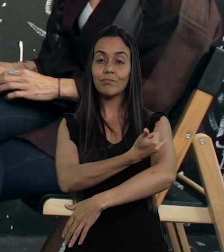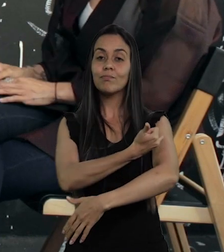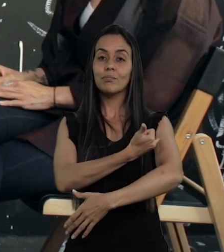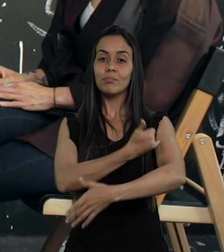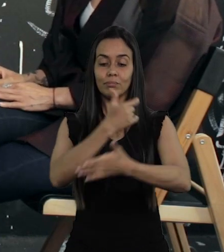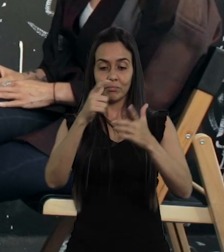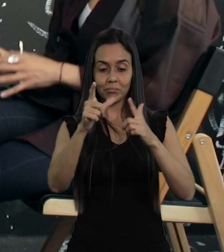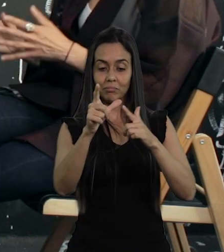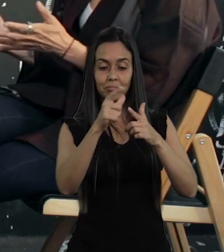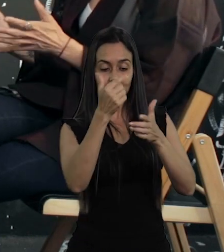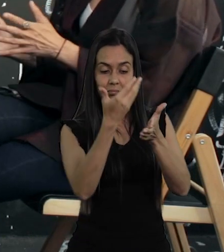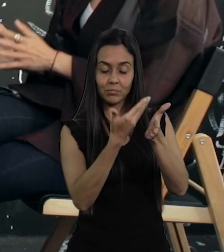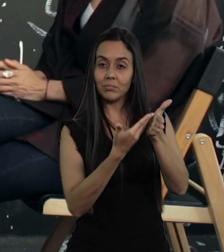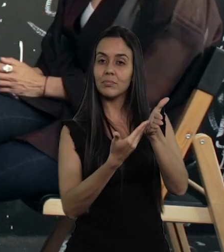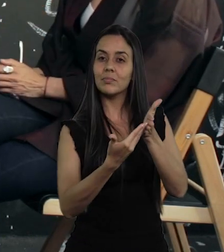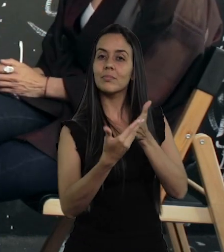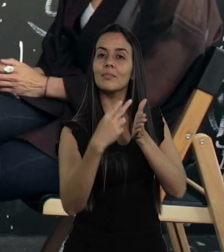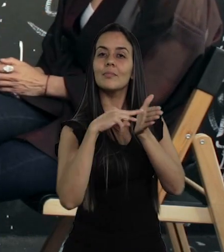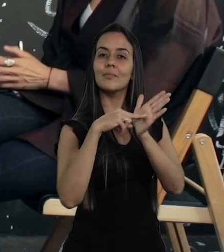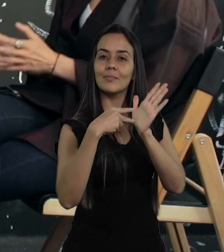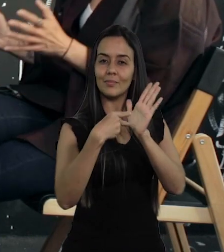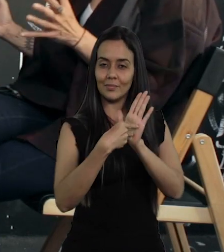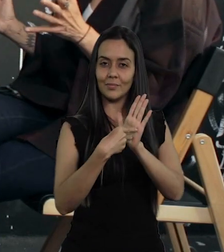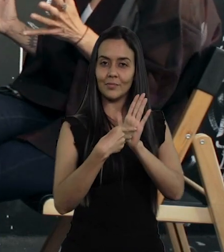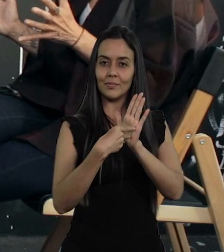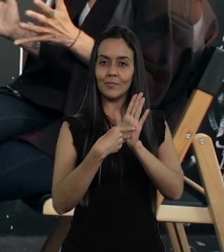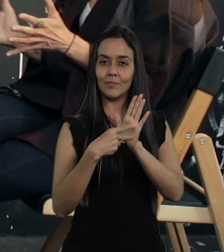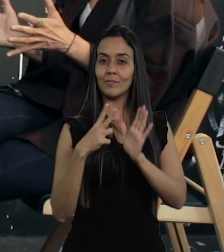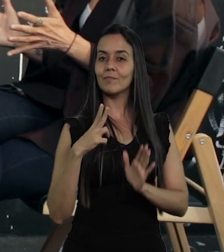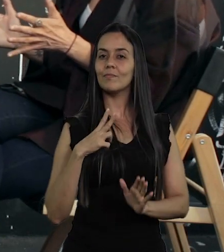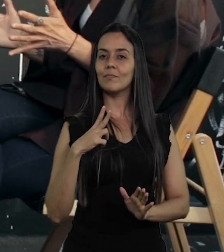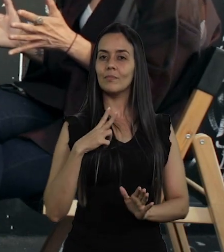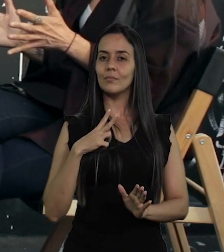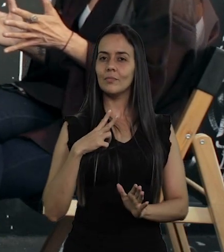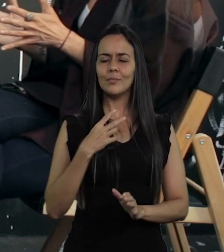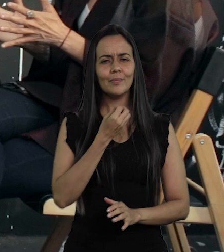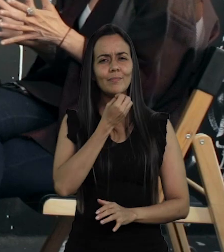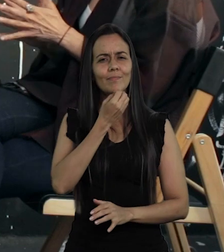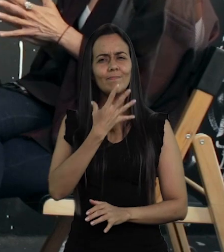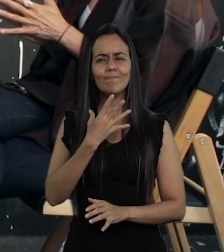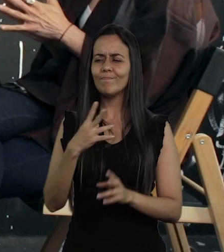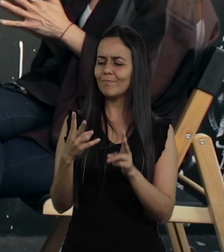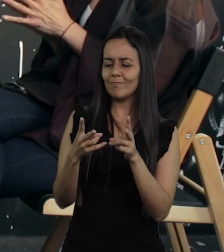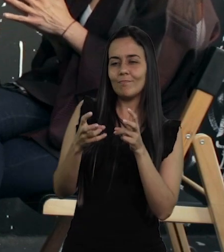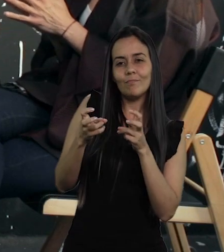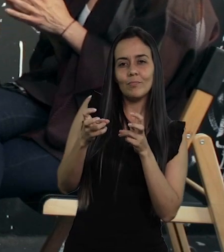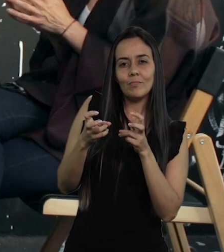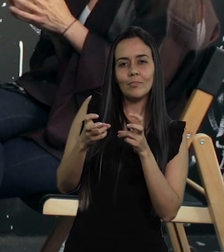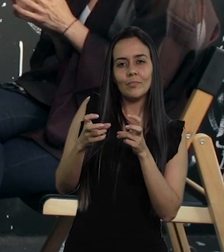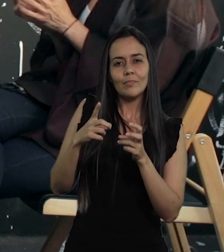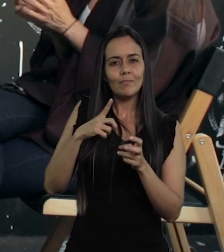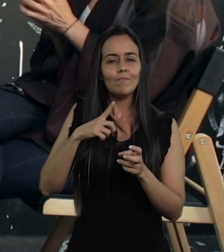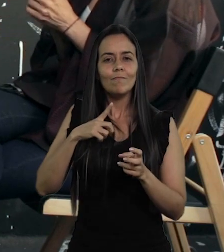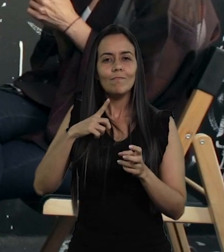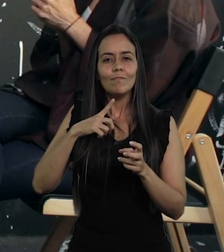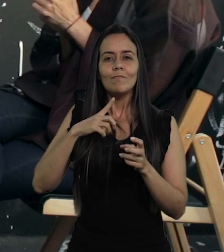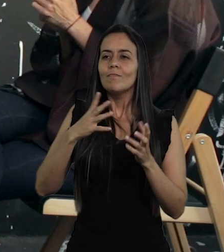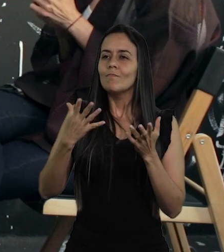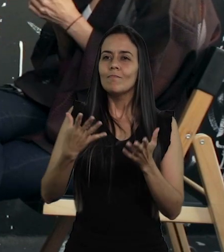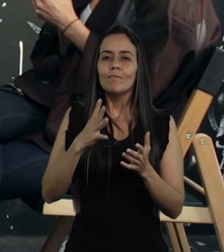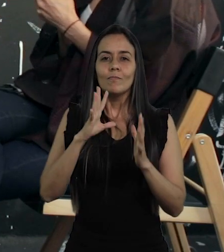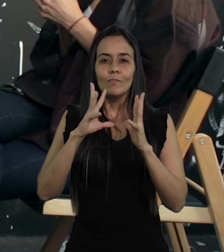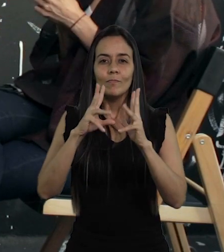bom, assim, poder sentir que a gente tem um objeto, né, resultante desse encontro e